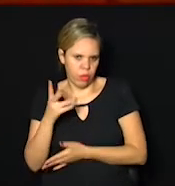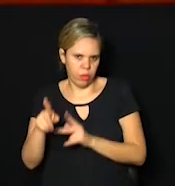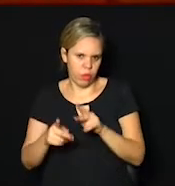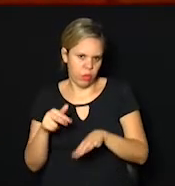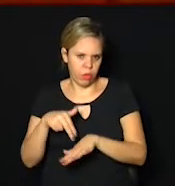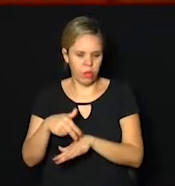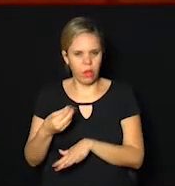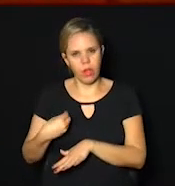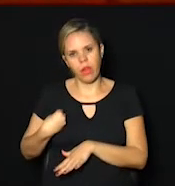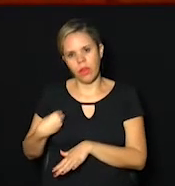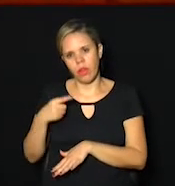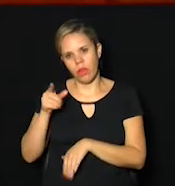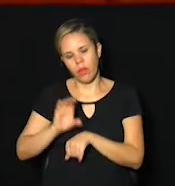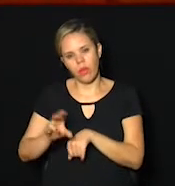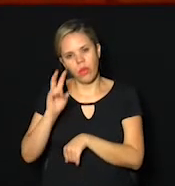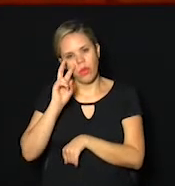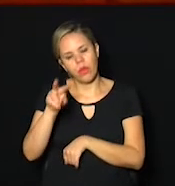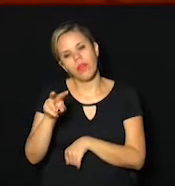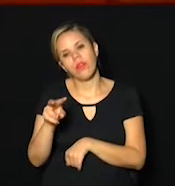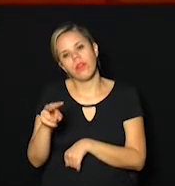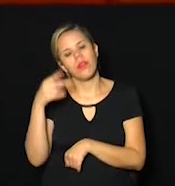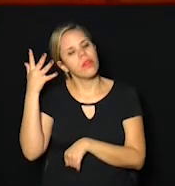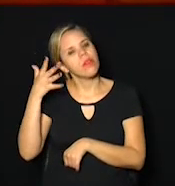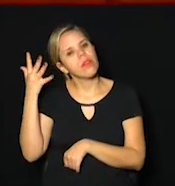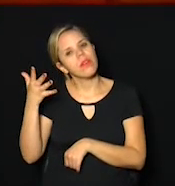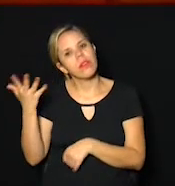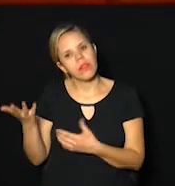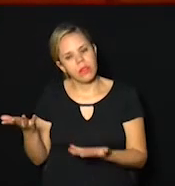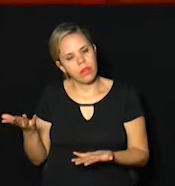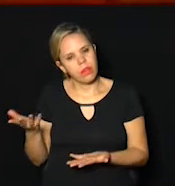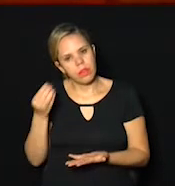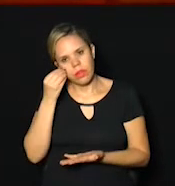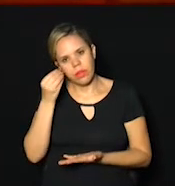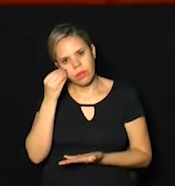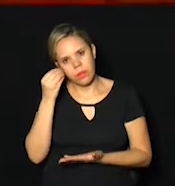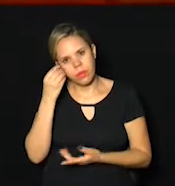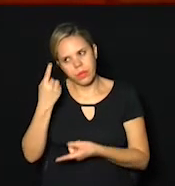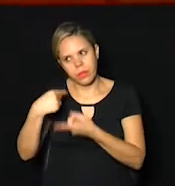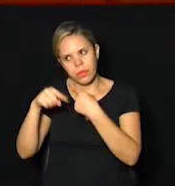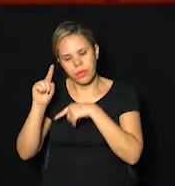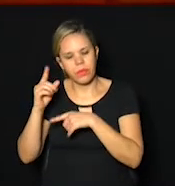né? Vou assistir esse curso aí, essa palestra para tentar ter sucesso eleitoral.